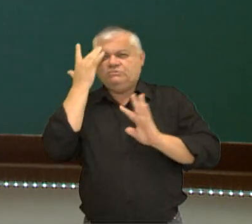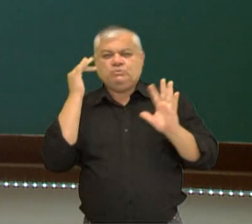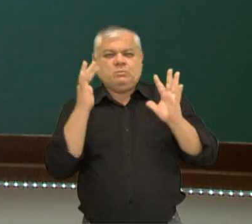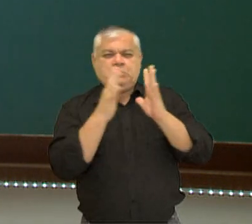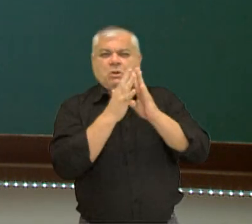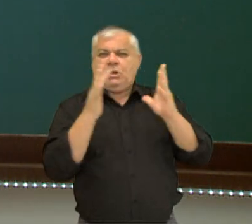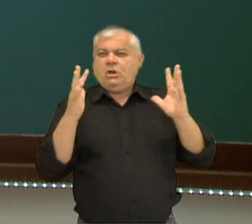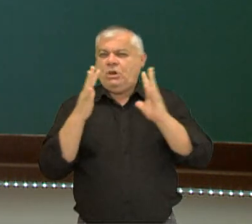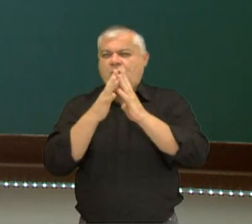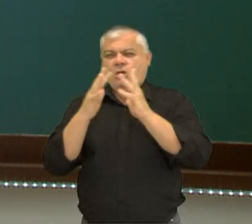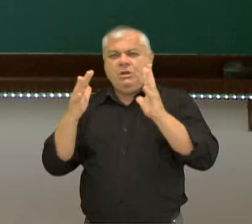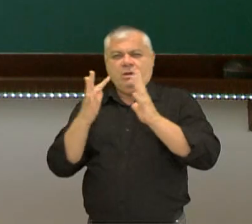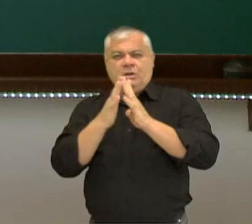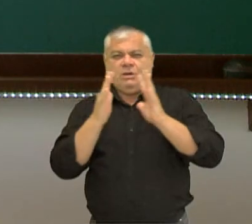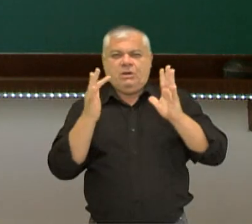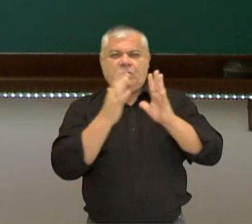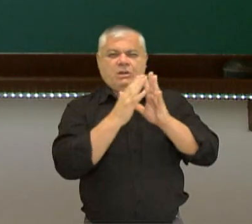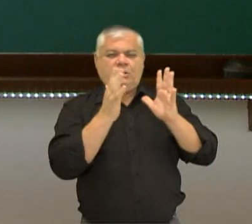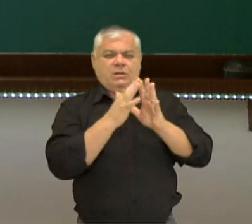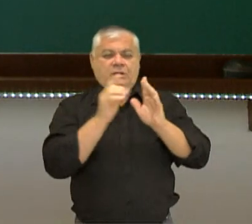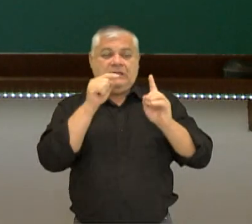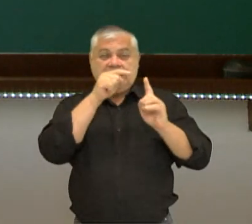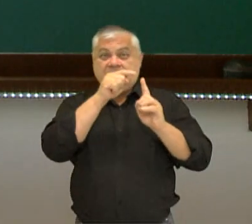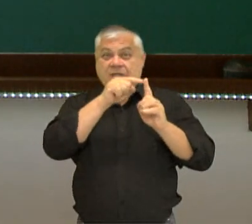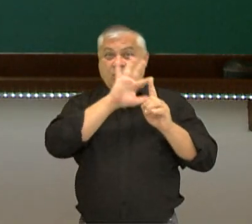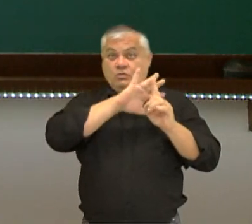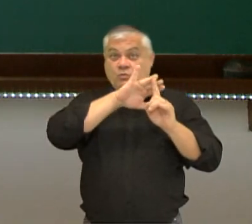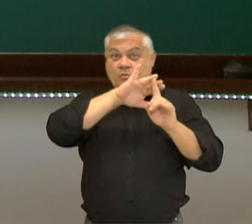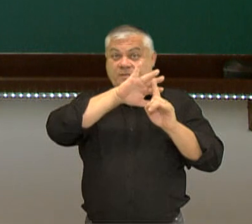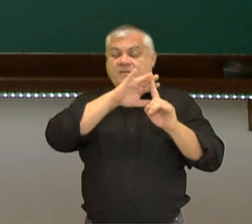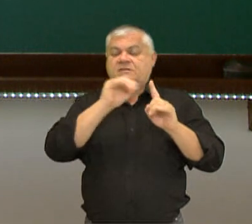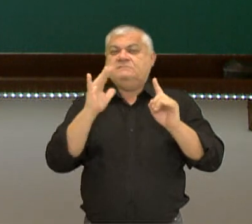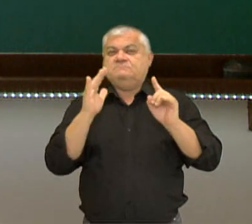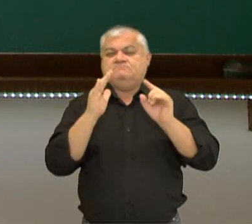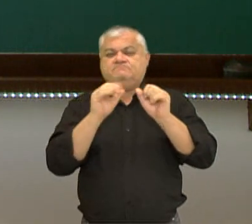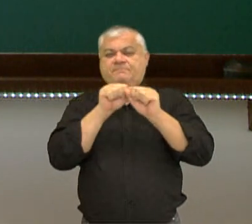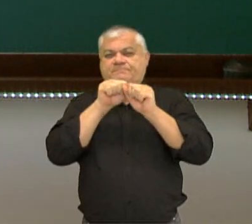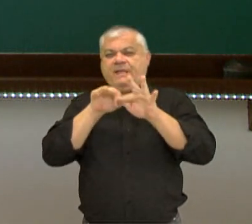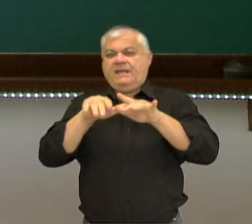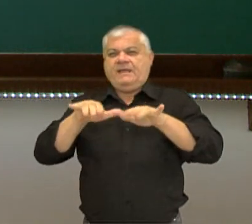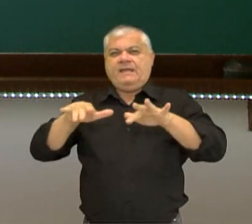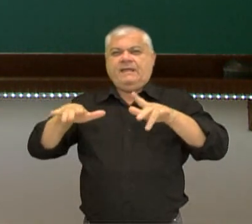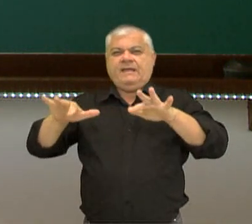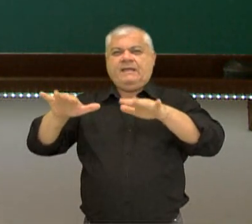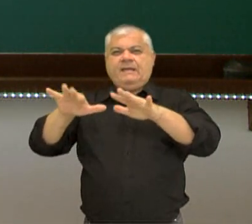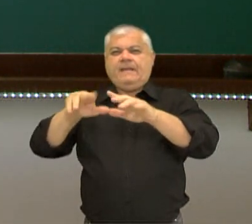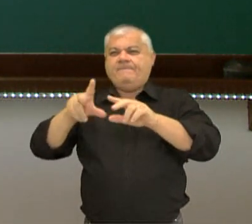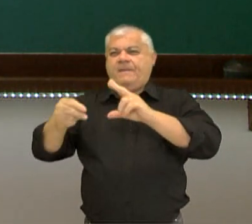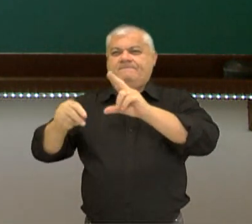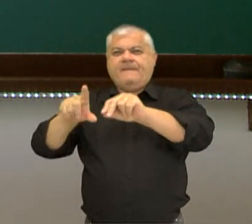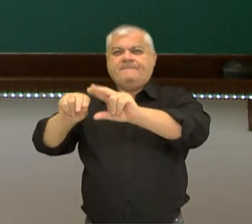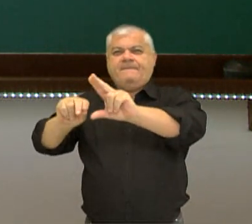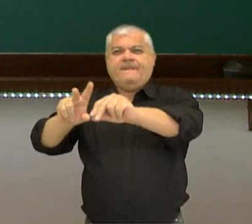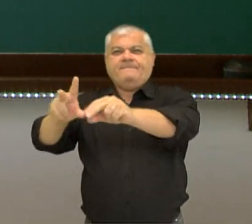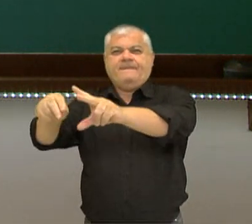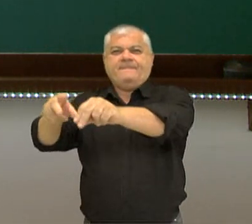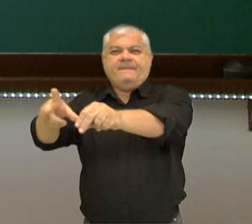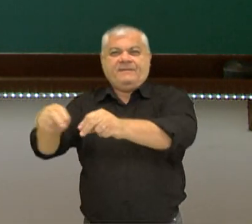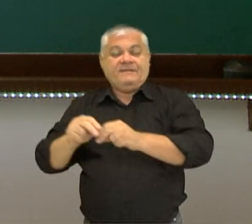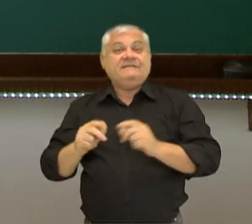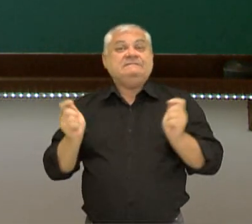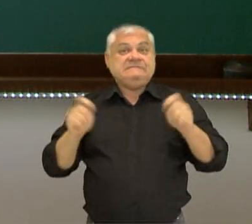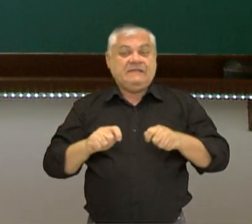de pessoas, porque uma pessoa contaminada naquele ambiente vai permitir com que essas gotículas